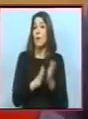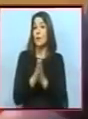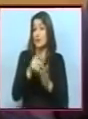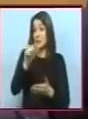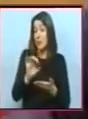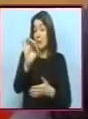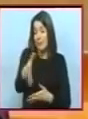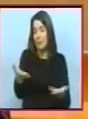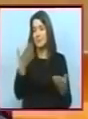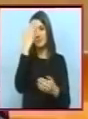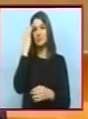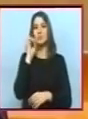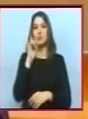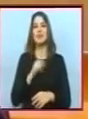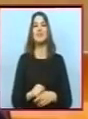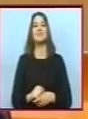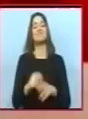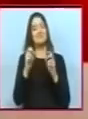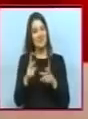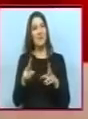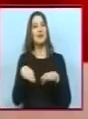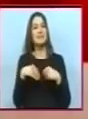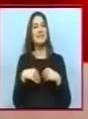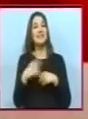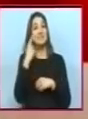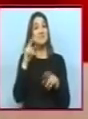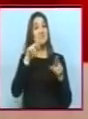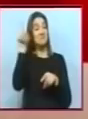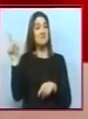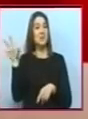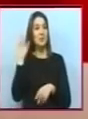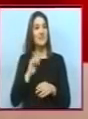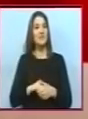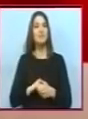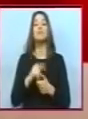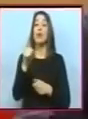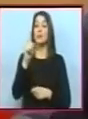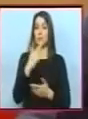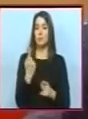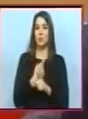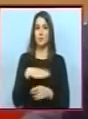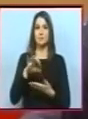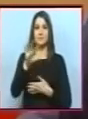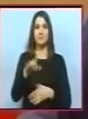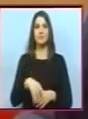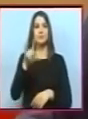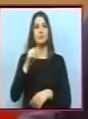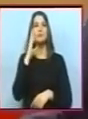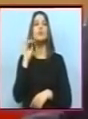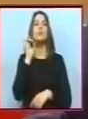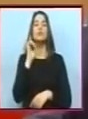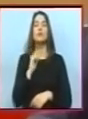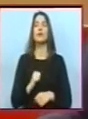este repto, que me parece importante. Está lançado o repto. Haja quem o ouça. Acerca disso, deixa-me só acrescentar uma coisa, Luís. Eu acho que era importante que as